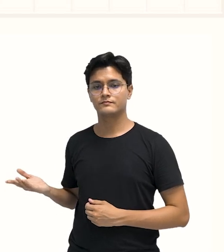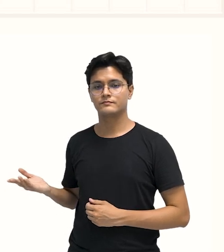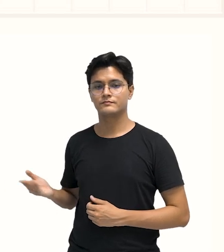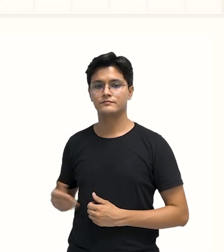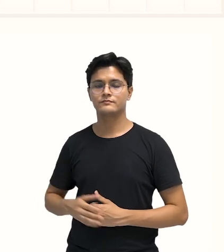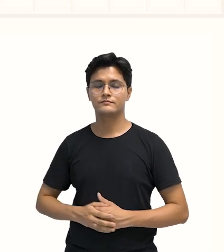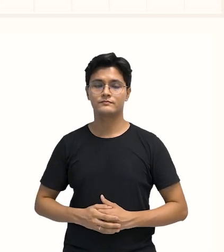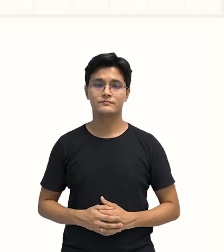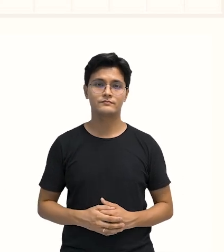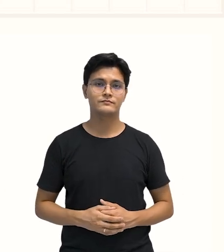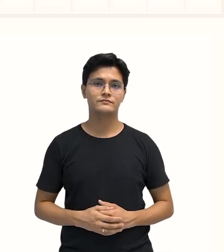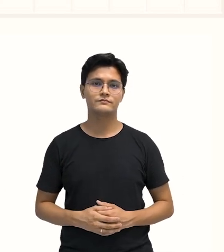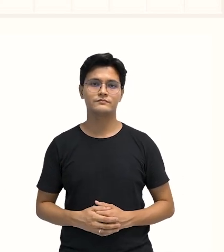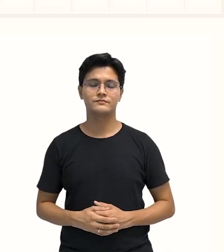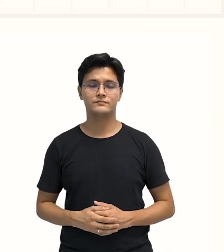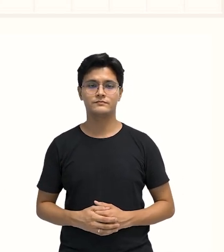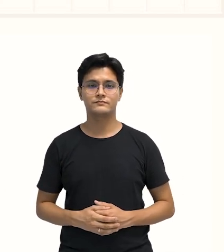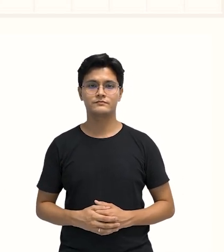sair